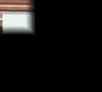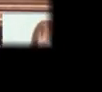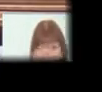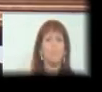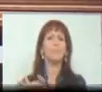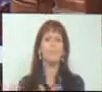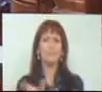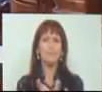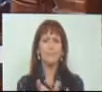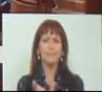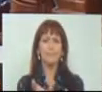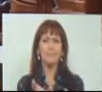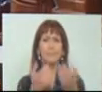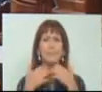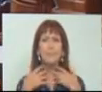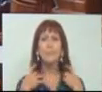O ministro tem a palavra.